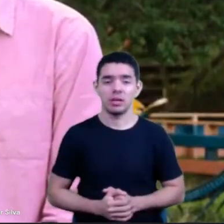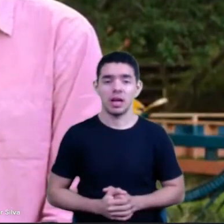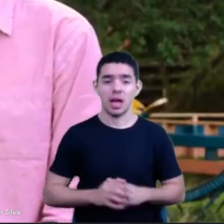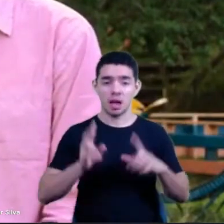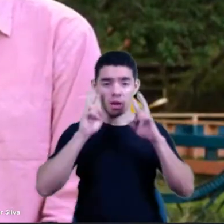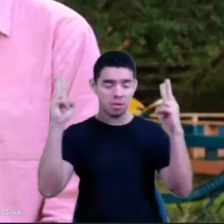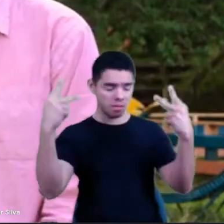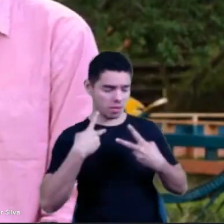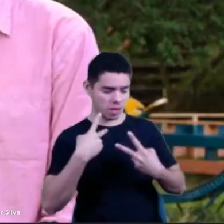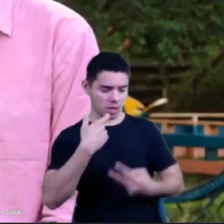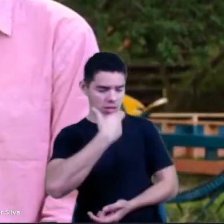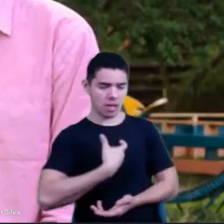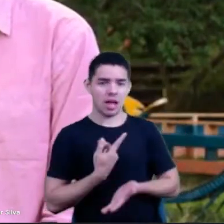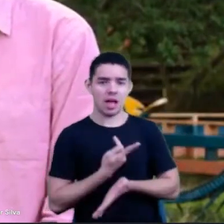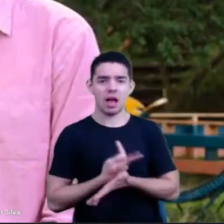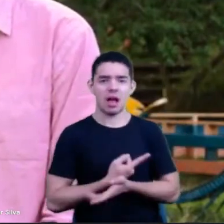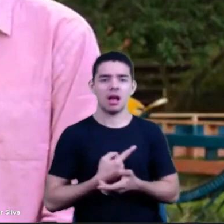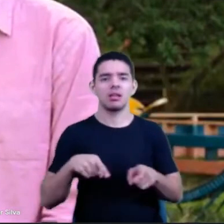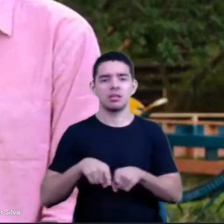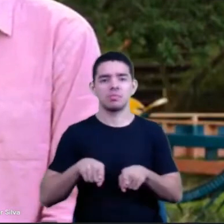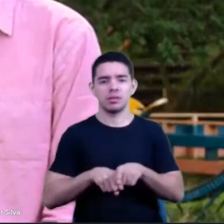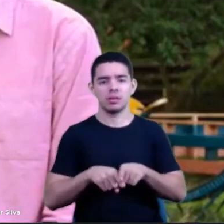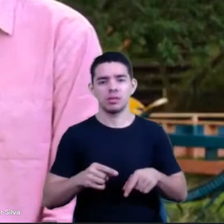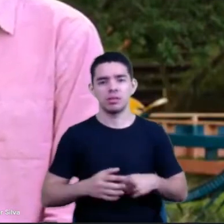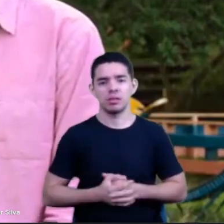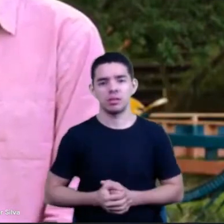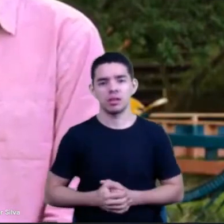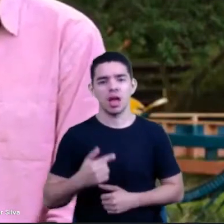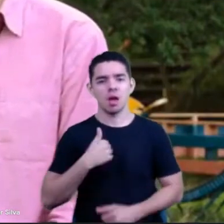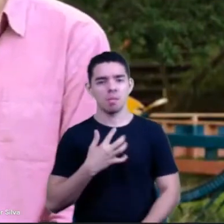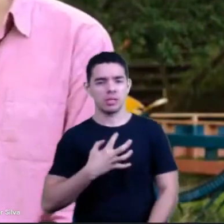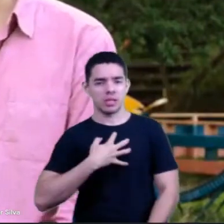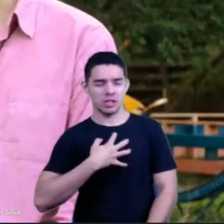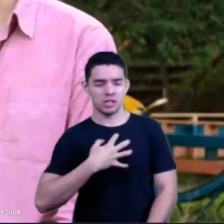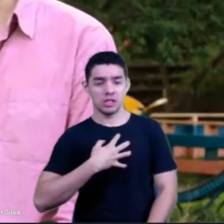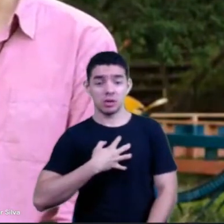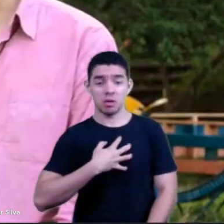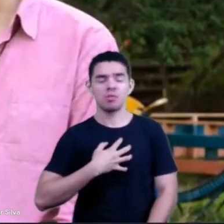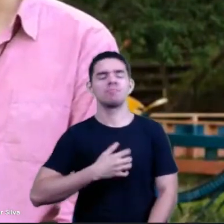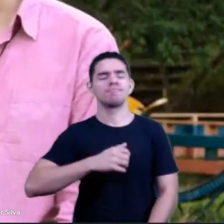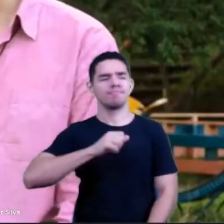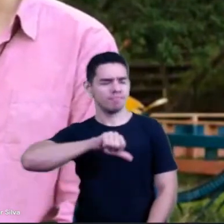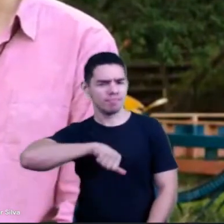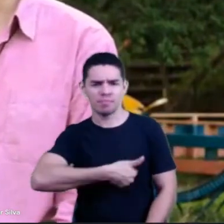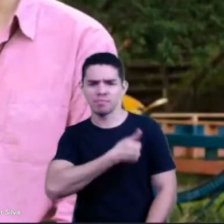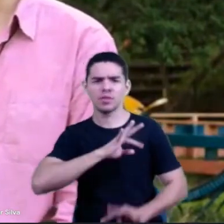eu me via como o errado também da situação. Eu me sentia como o merecedor de toda a